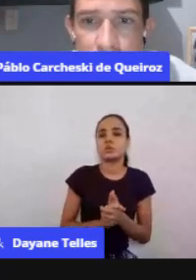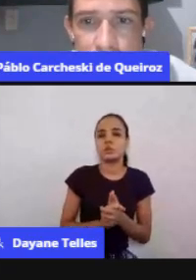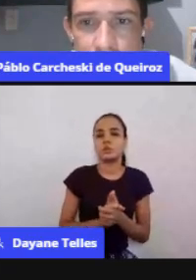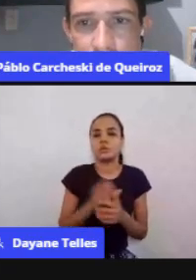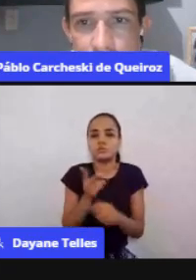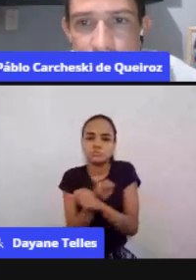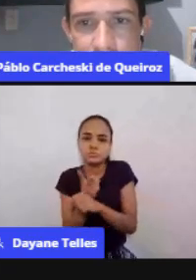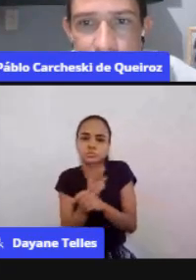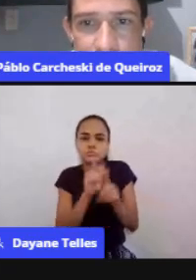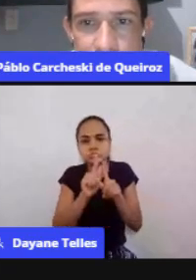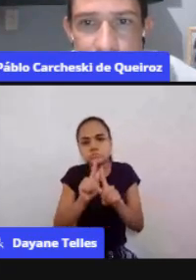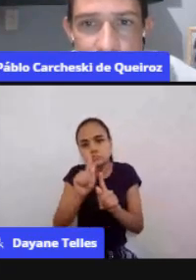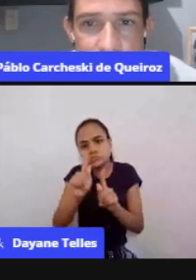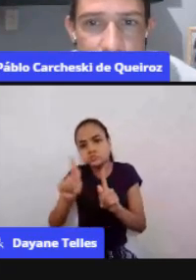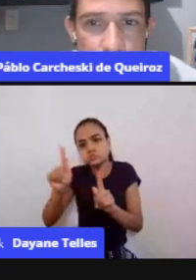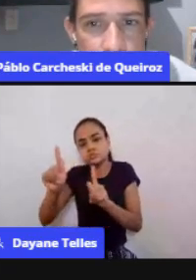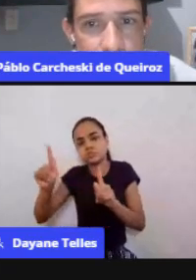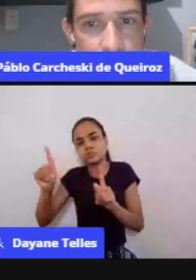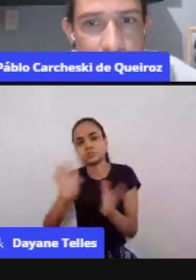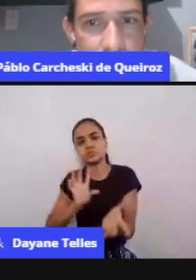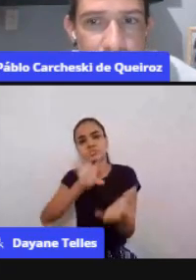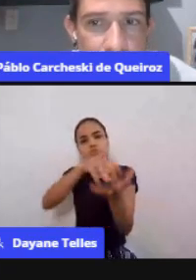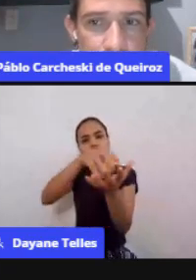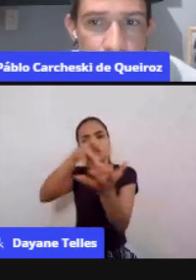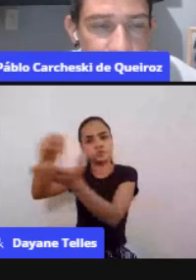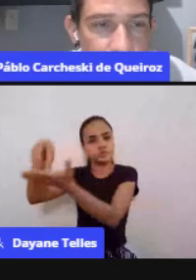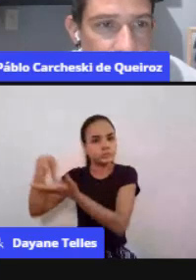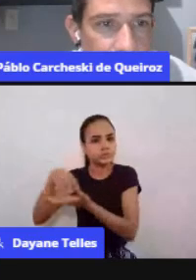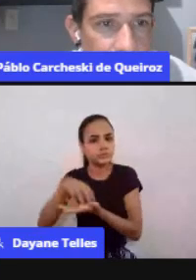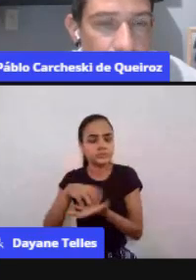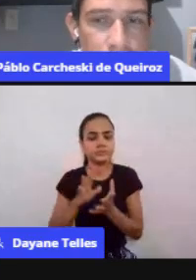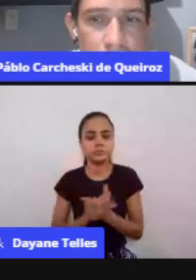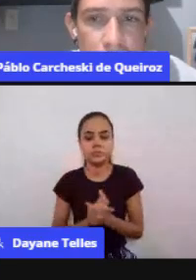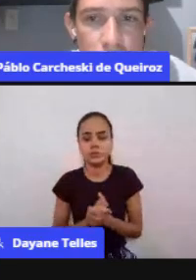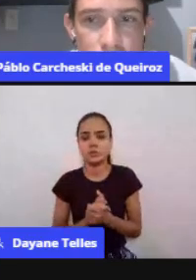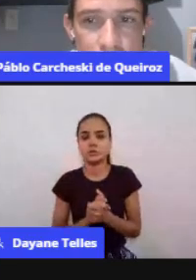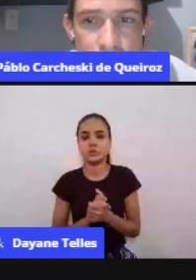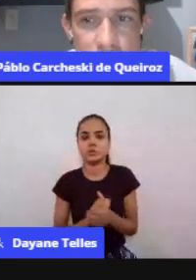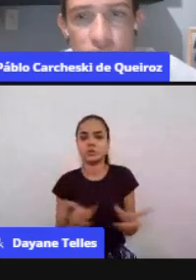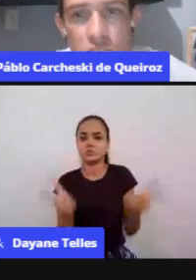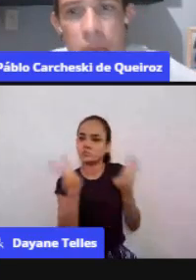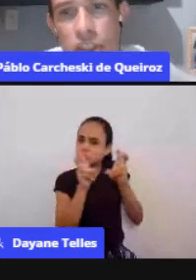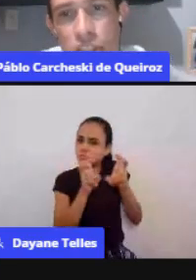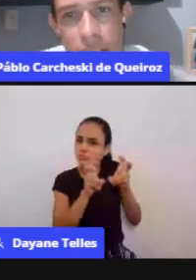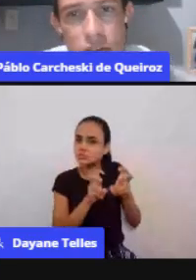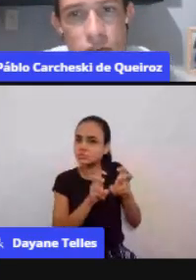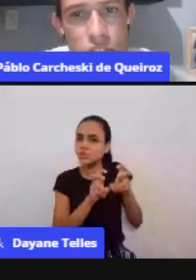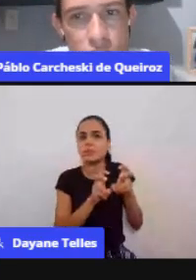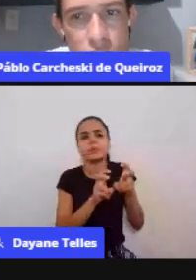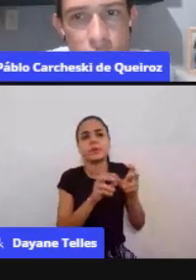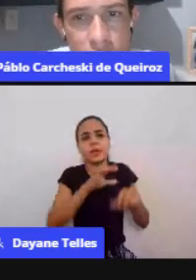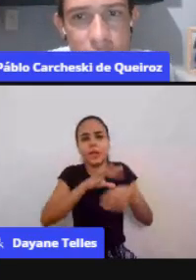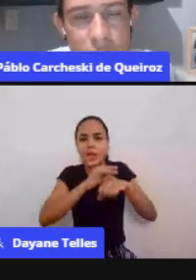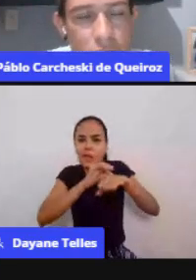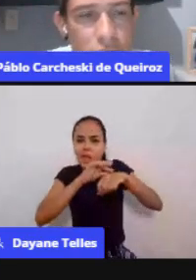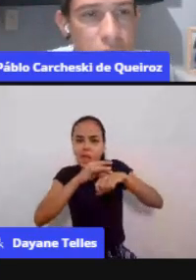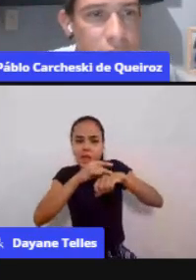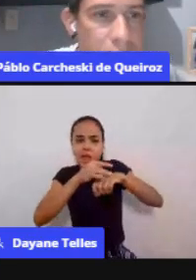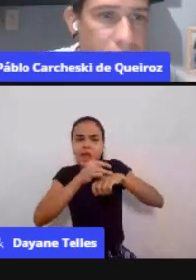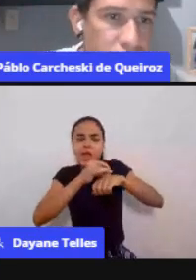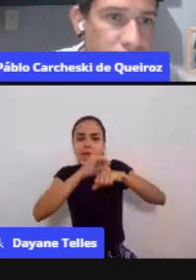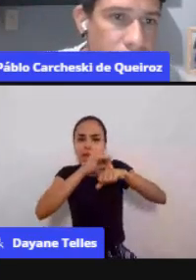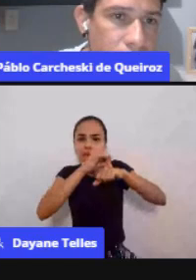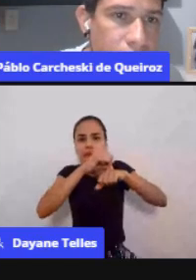setores, que aí nesse caso ele tratava da exportação brasileira de carne bovina, né? Então, é um contexto aí que a gente pode estar discutindo nas aulas